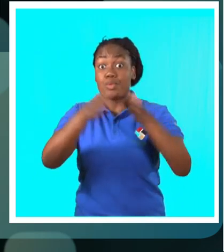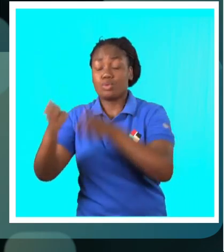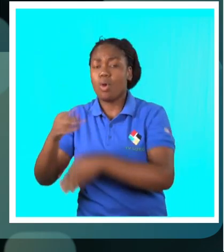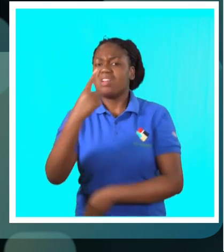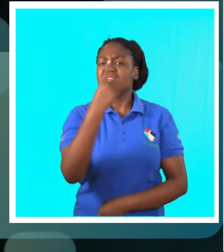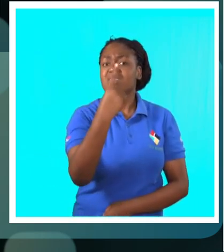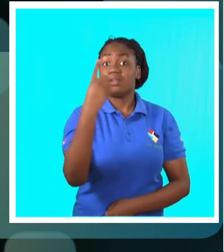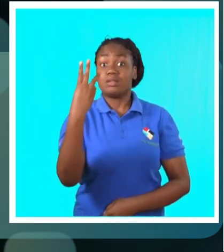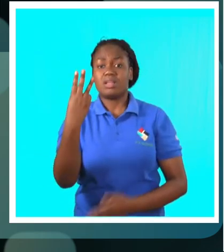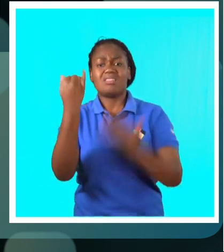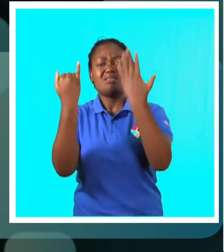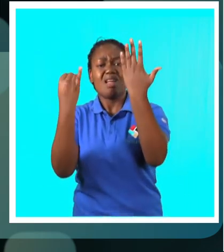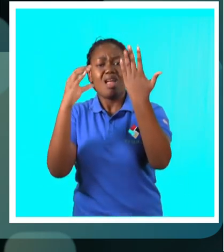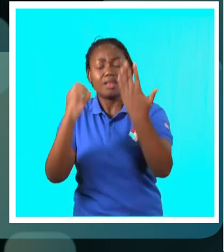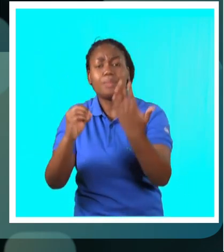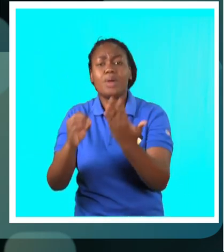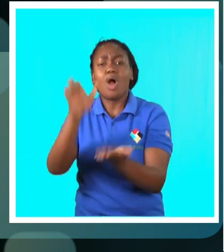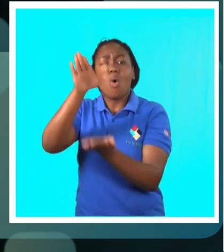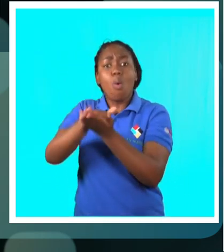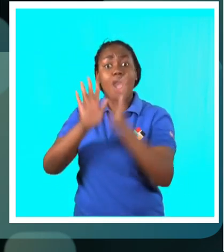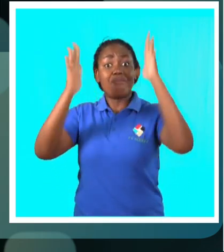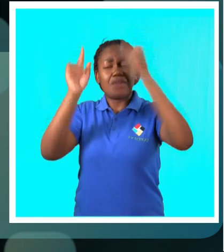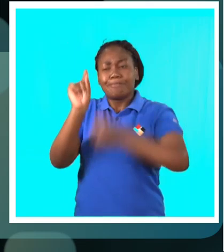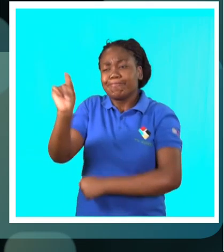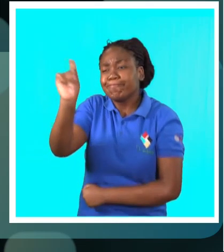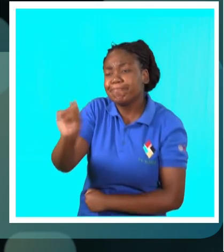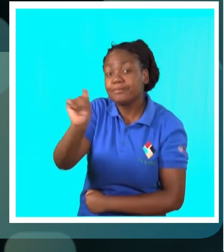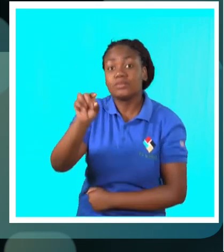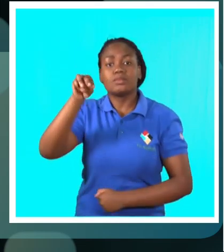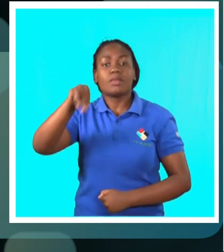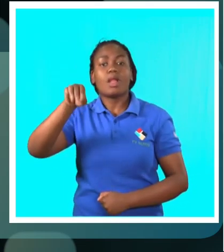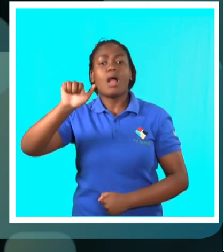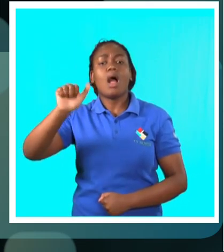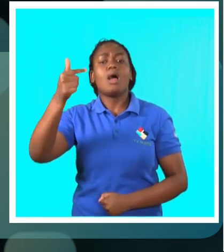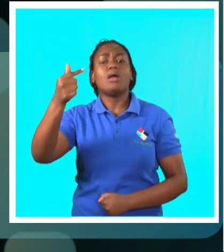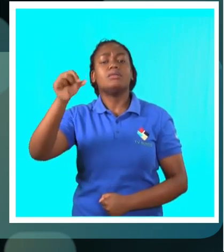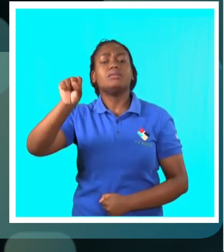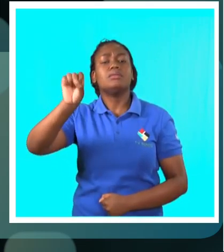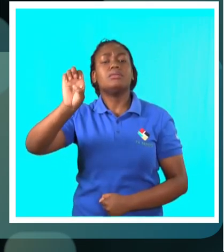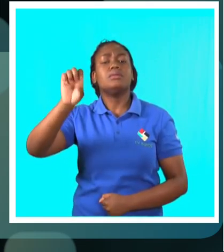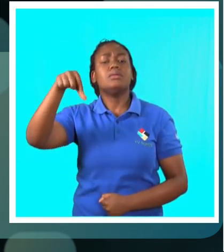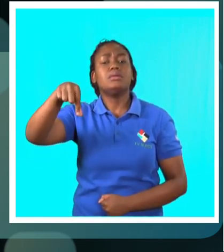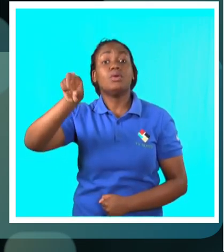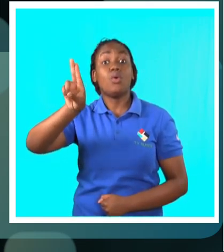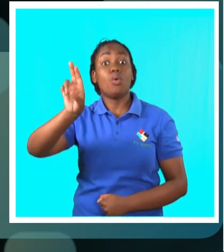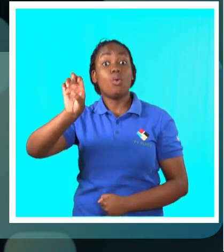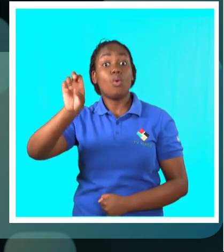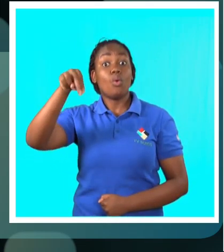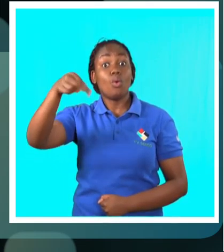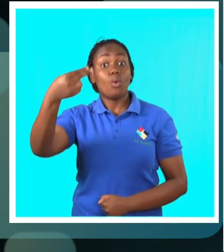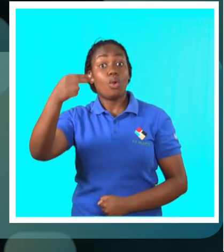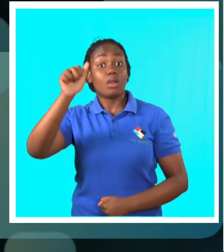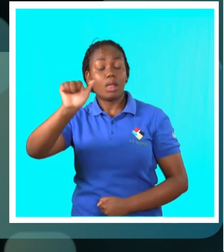quilômetros da sede do distrito de Namahasha e nela vivem cerca de 1.360 habitantes.